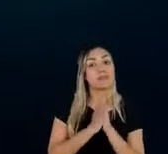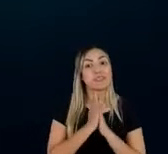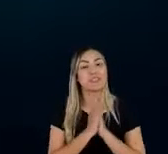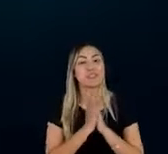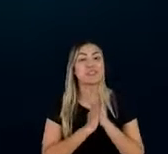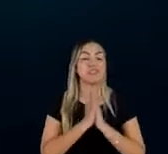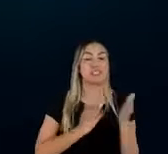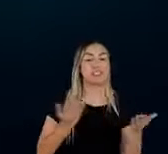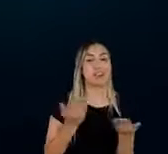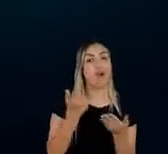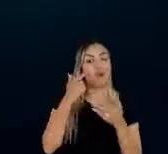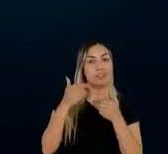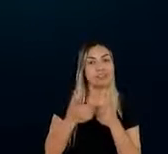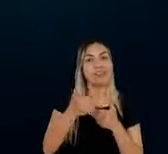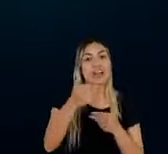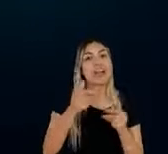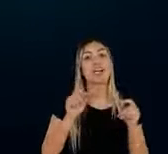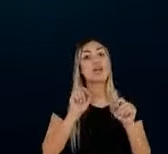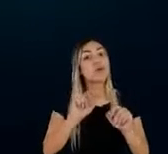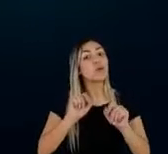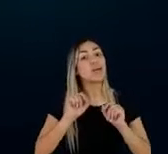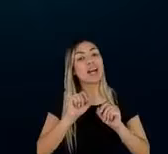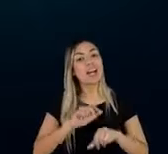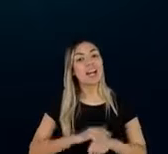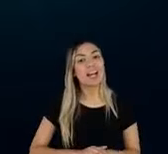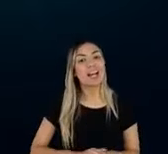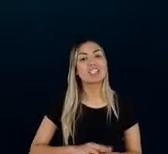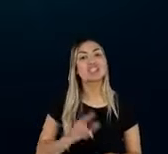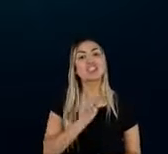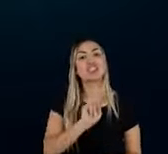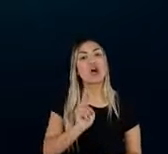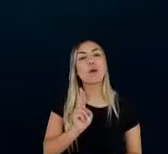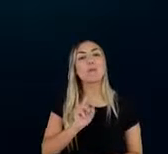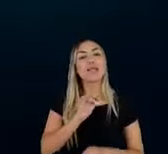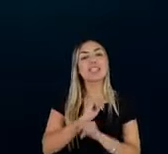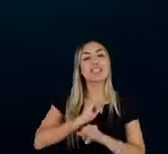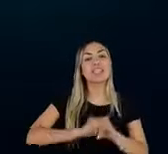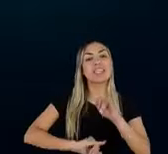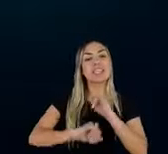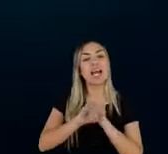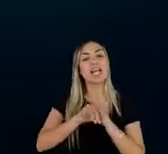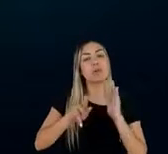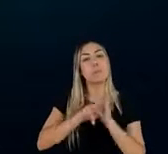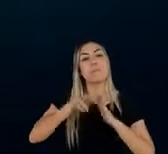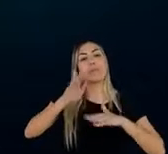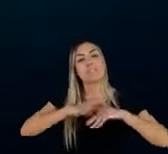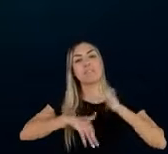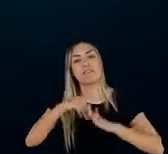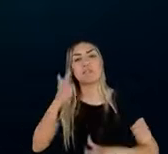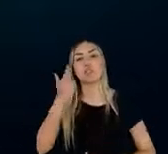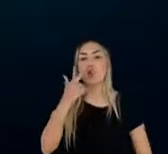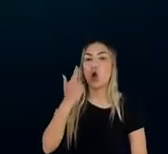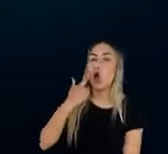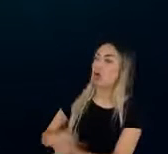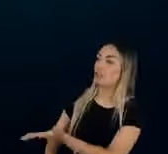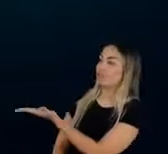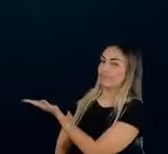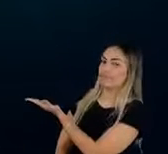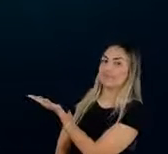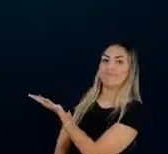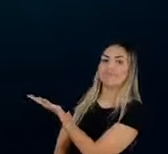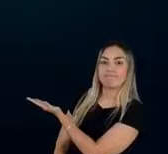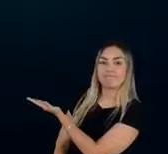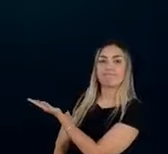cenário de longo prazo é a chamada que eu chamo de internet do serviço que Abarca Inteligência Artificial